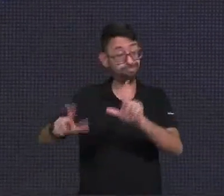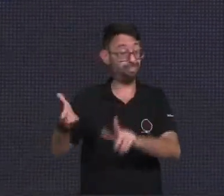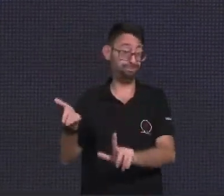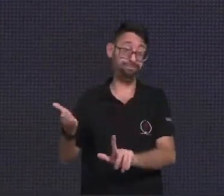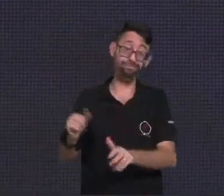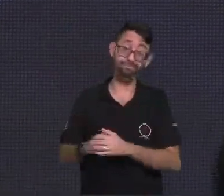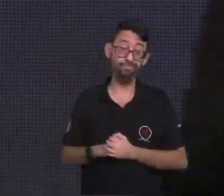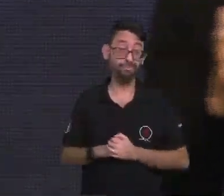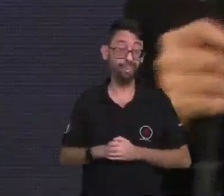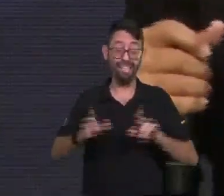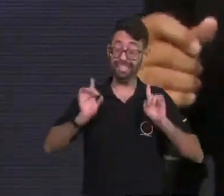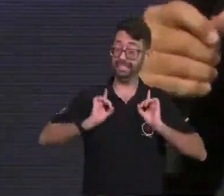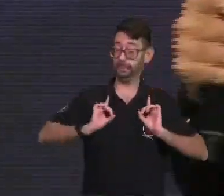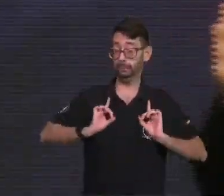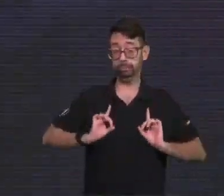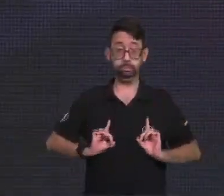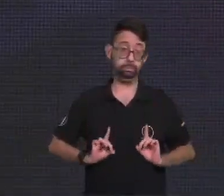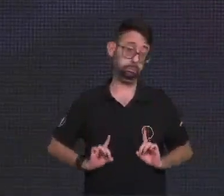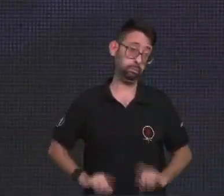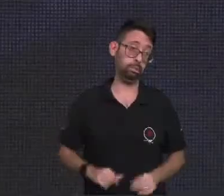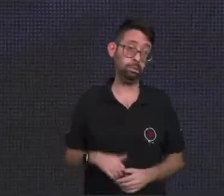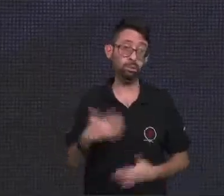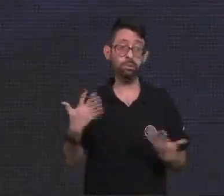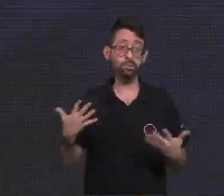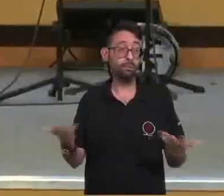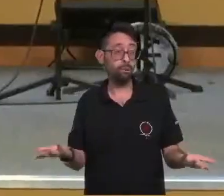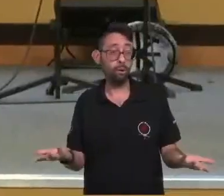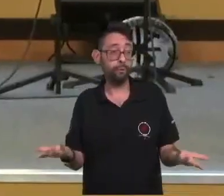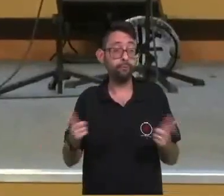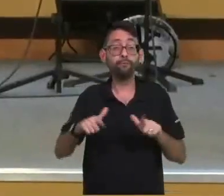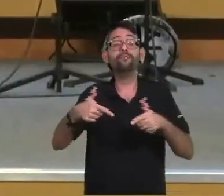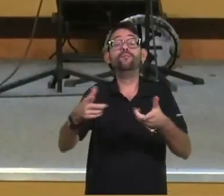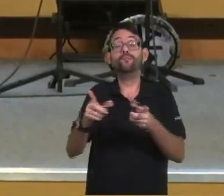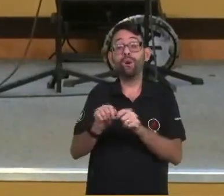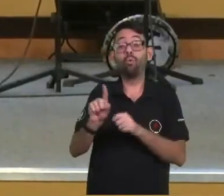Fica depressivo, olhando. Meu Deus, o que vai acontecer?